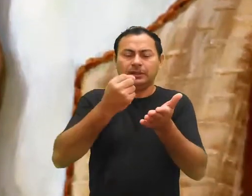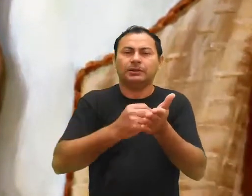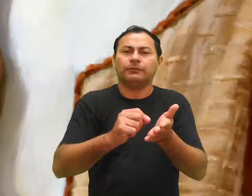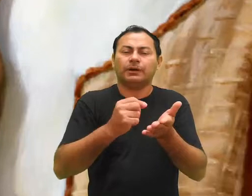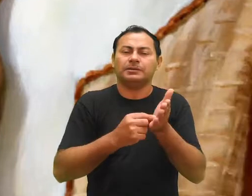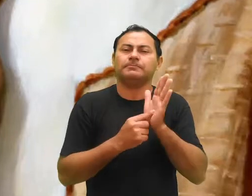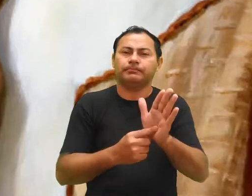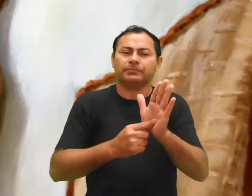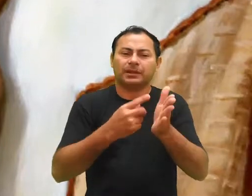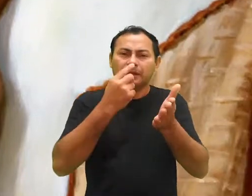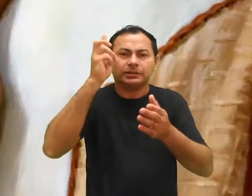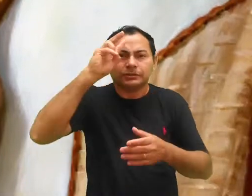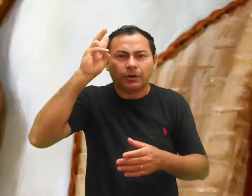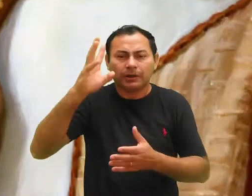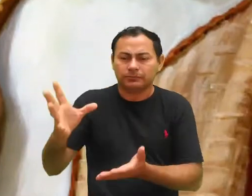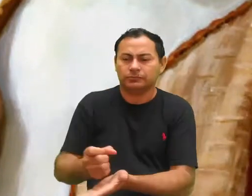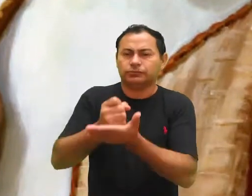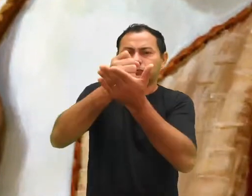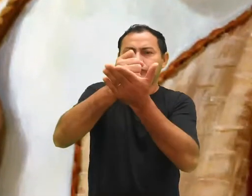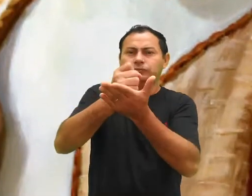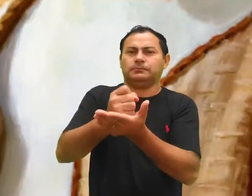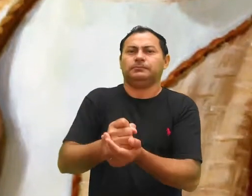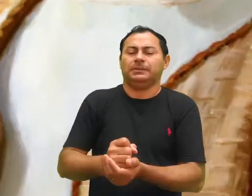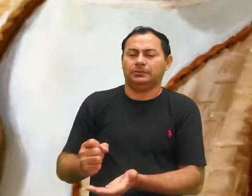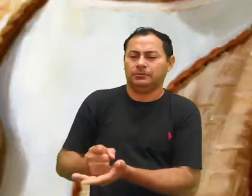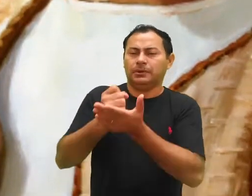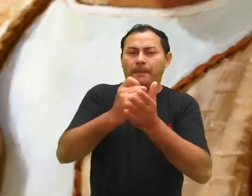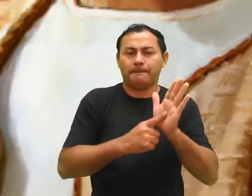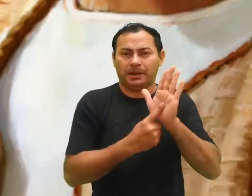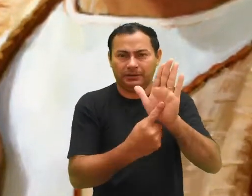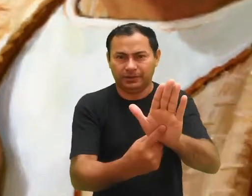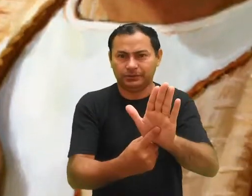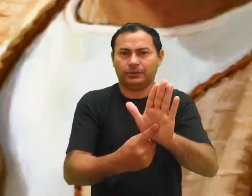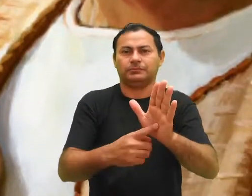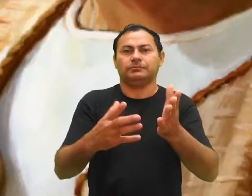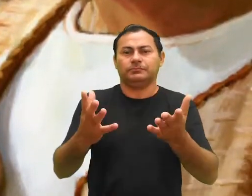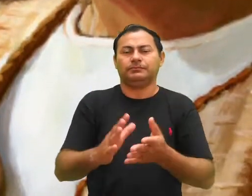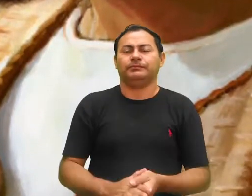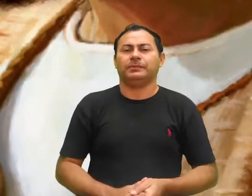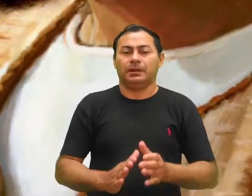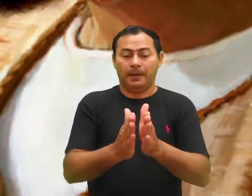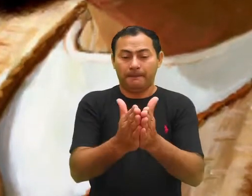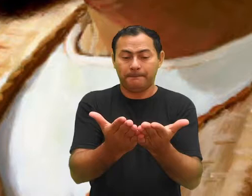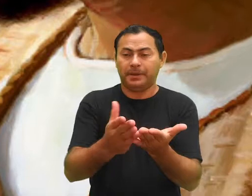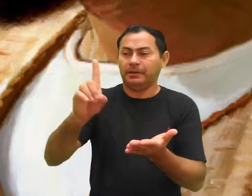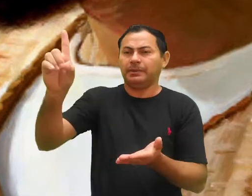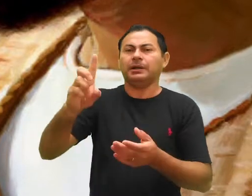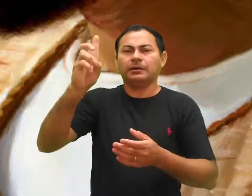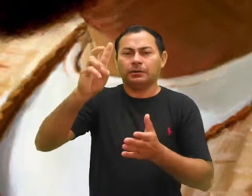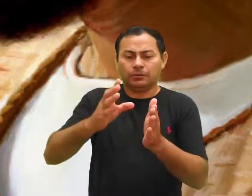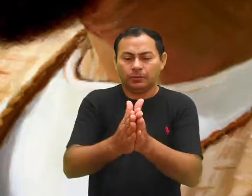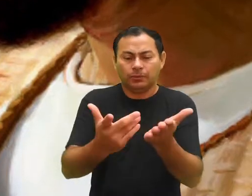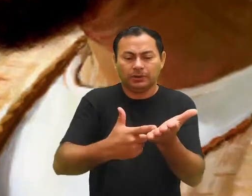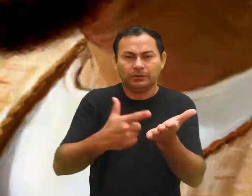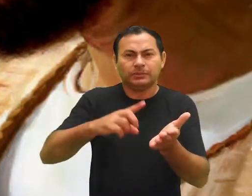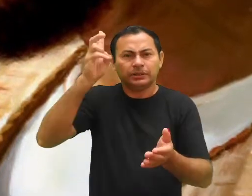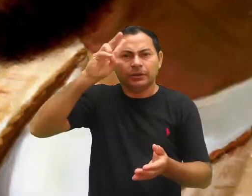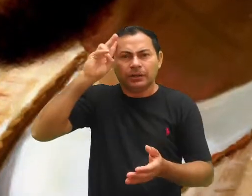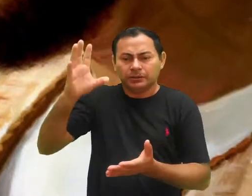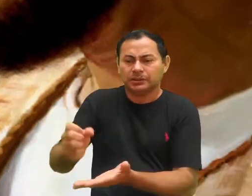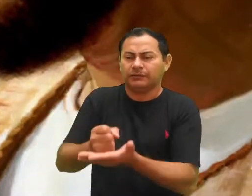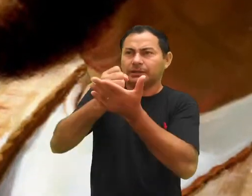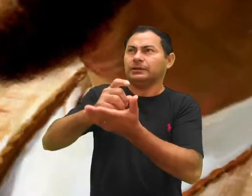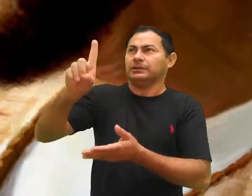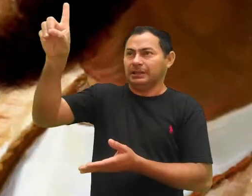o livro da história da redenção e do Redentor, através do qual a redenção se manifestou. A Bíblia é o livro da história